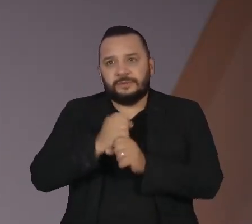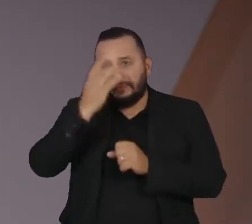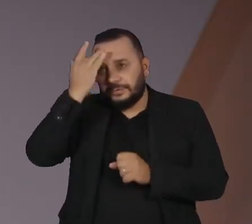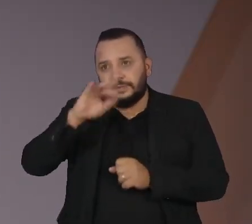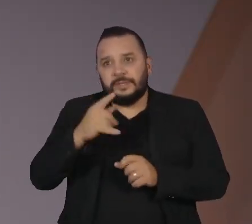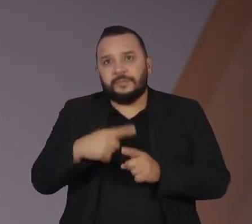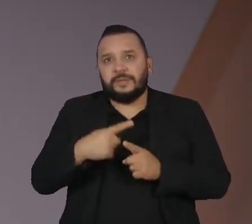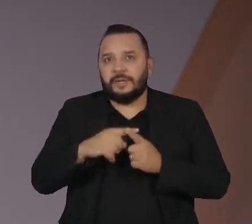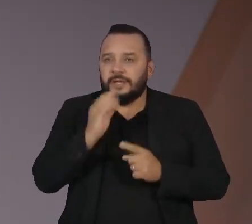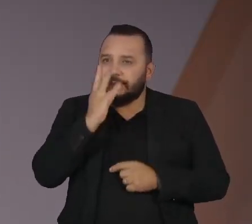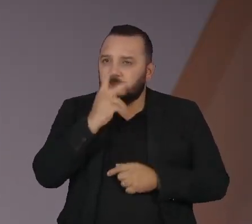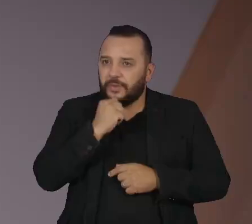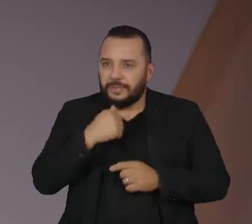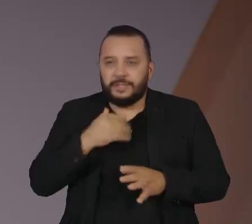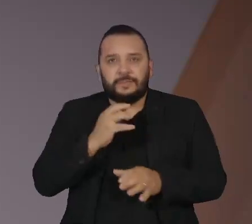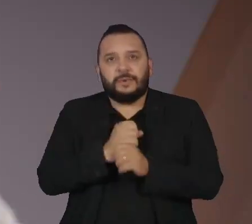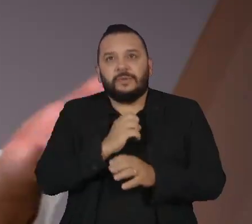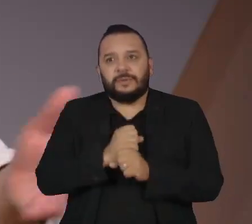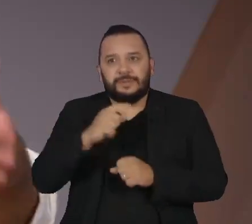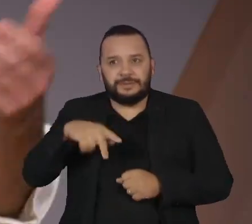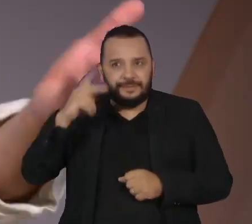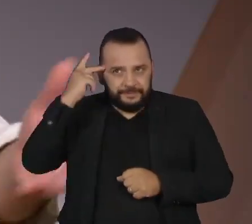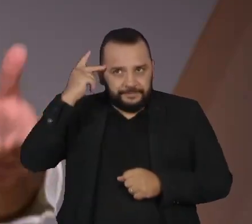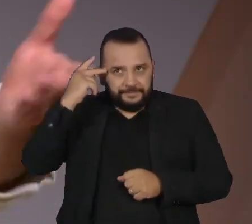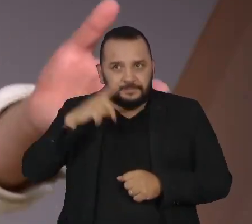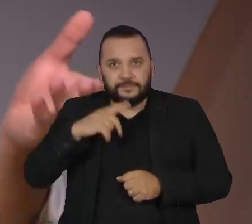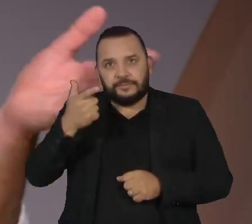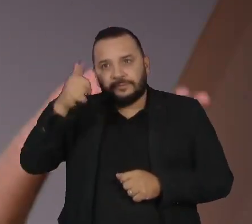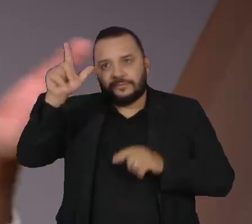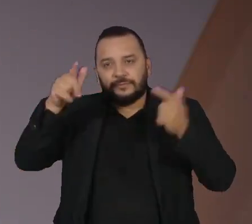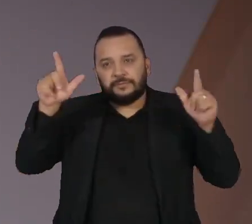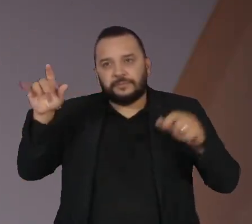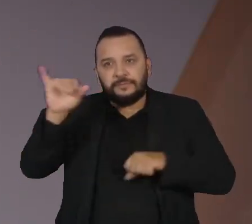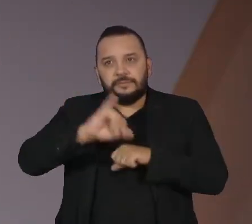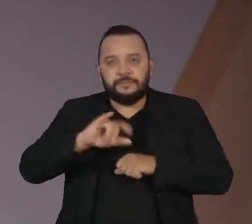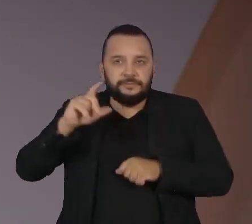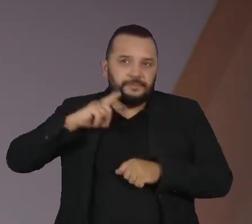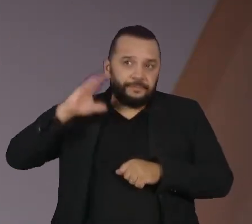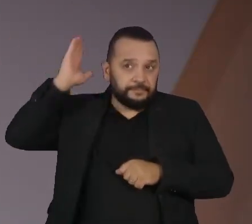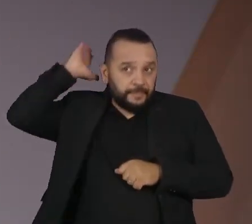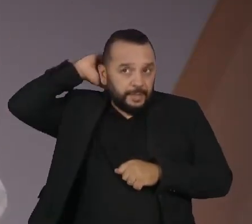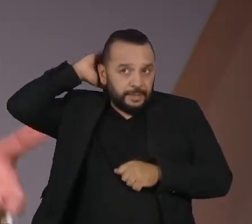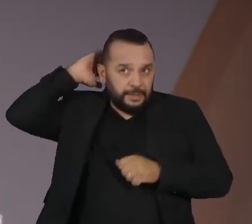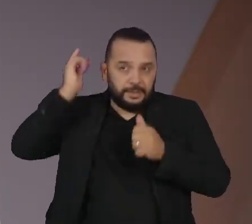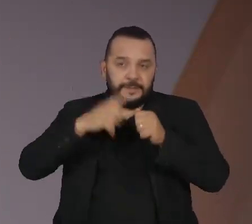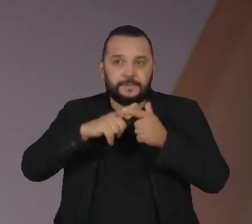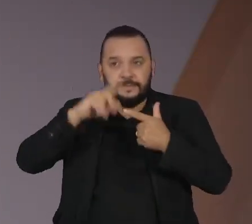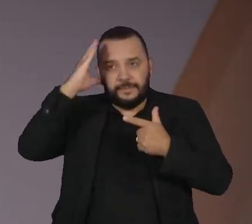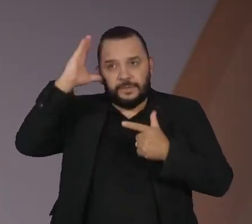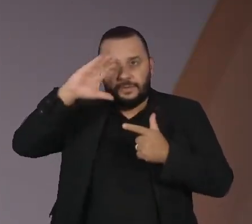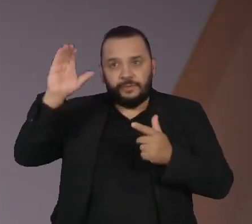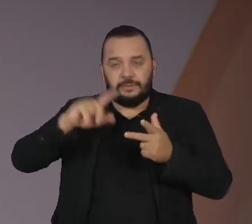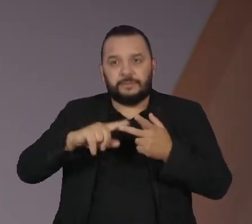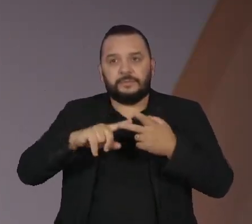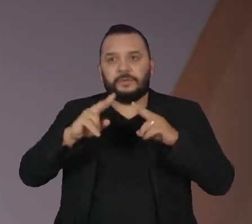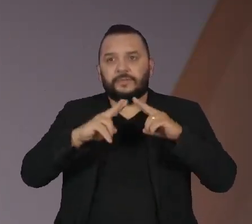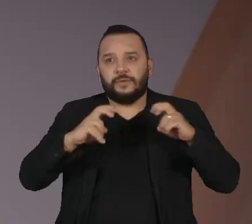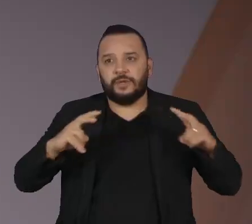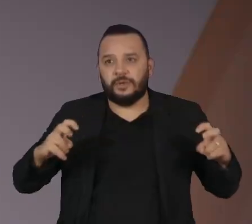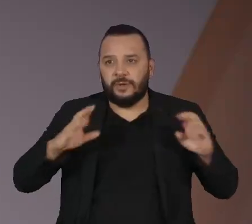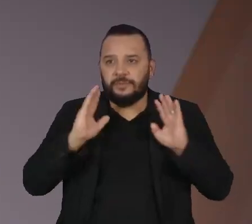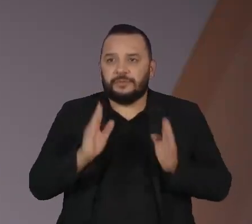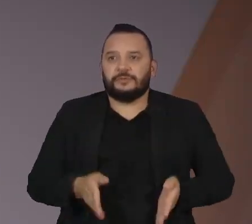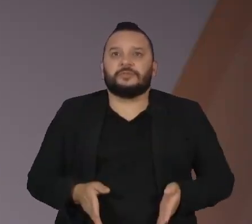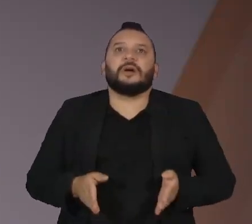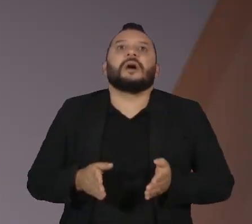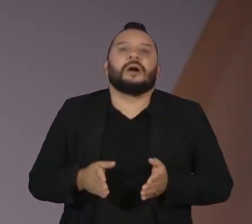tanto, né, para São Paulo apurar. A gente tem outras capitais aí, Belém, Curitiba, mesmo Florianópolis, outras, né, embora com um